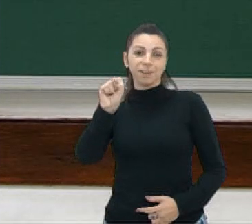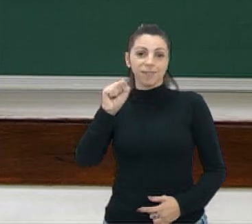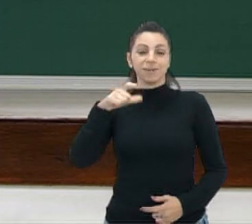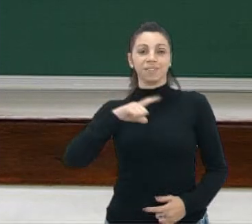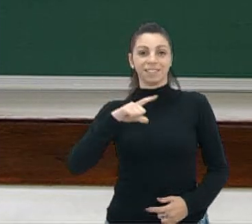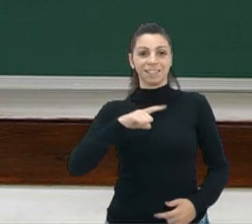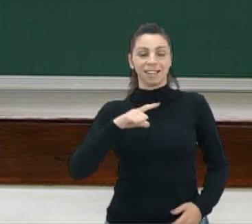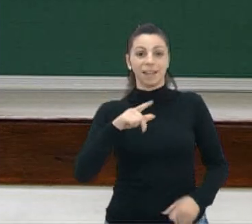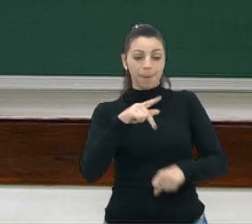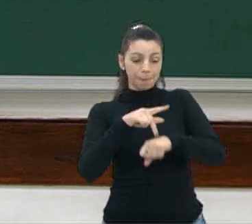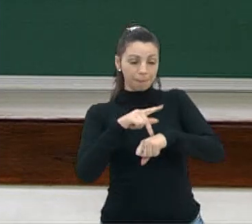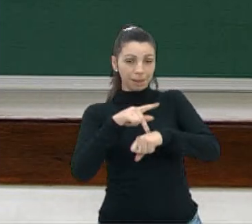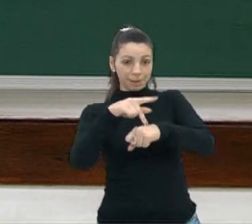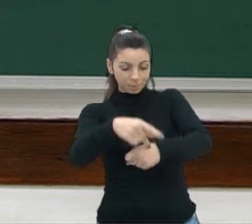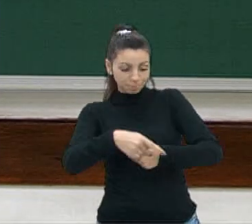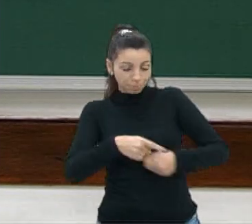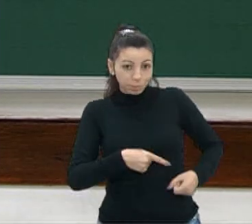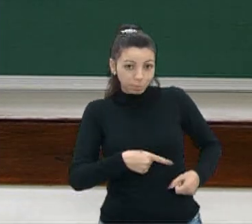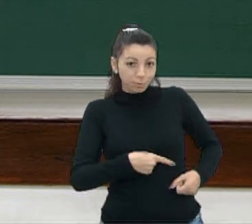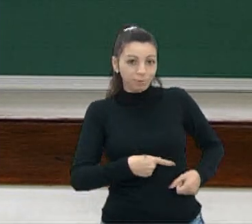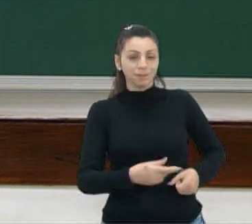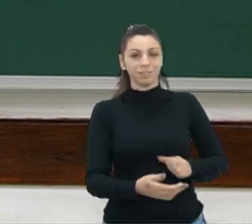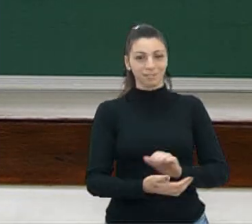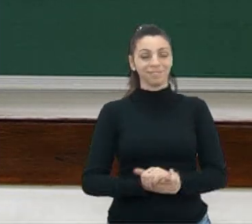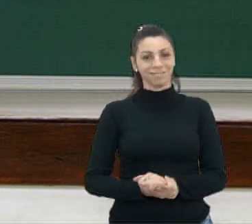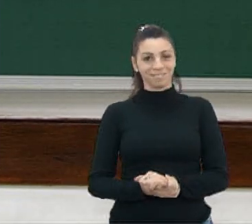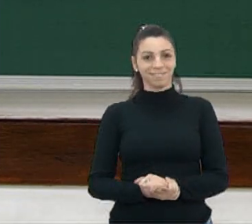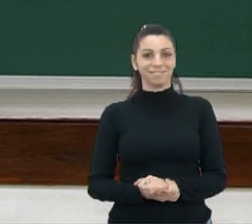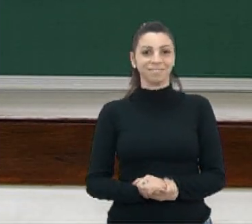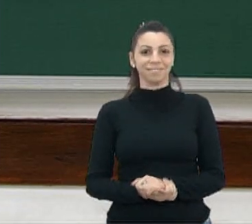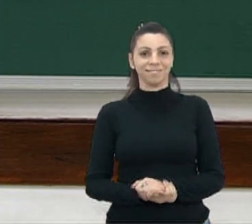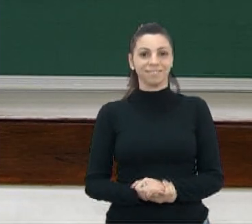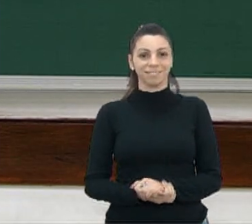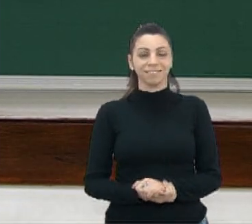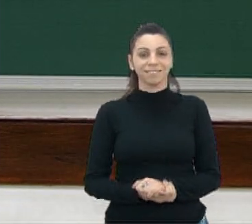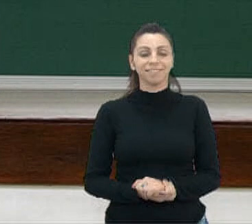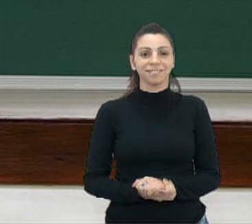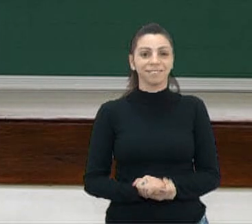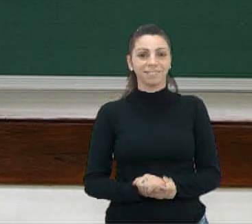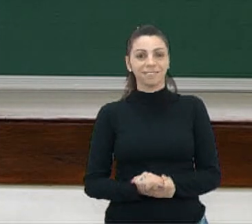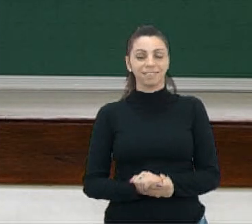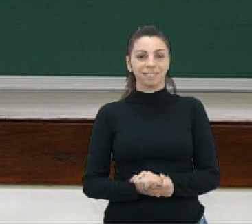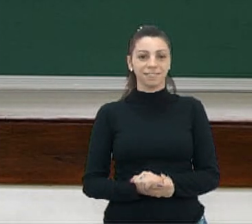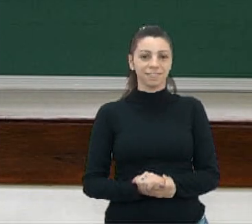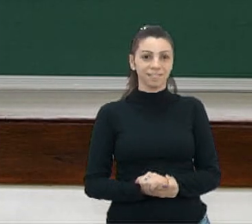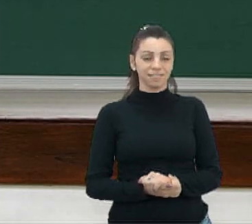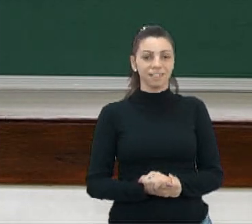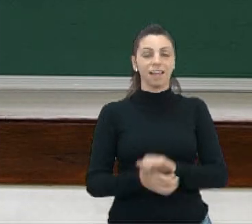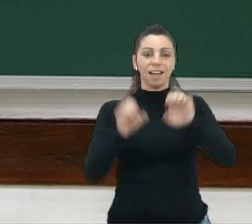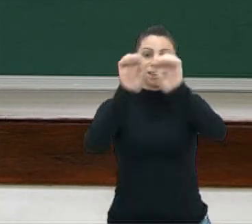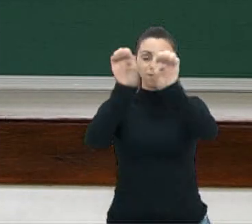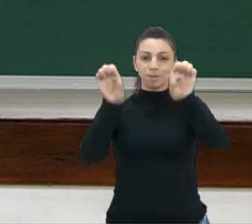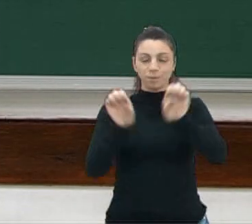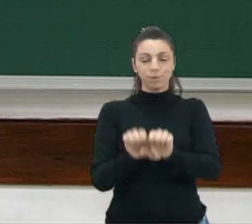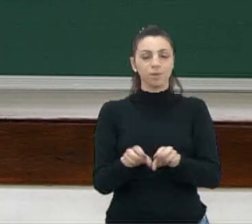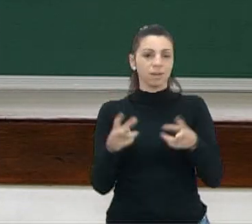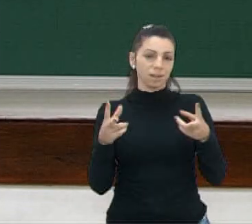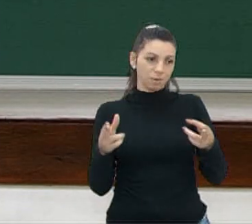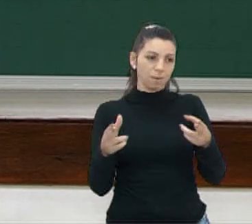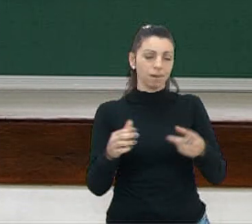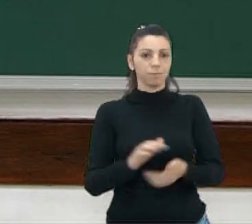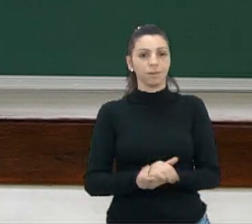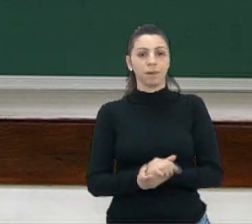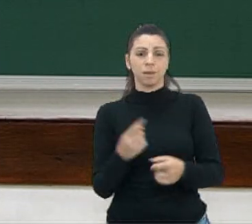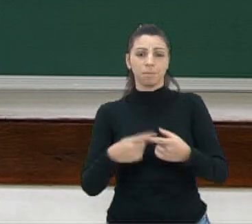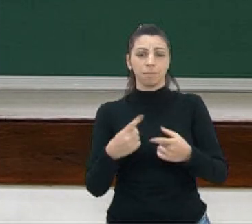que a pedra é do vizinho, ele ainda brinca, no meio do Carlinho tinha uma pedra. Né? Tem a mesma sonoridade, a mesma estrutura, além do que o rim fica mais ou menos